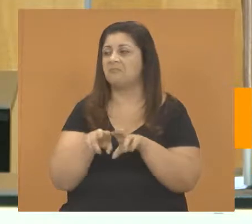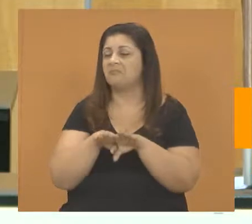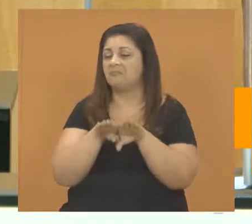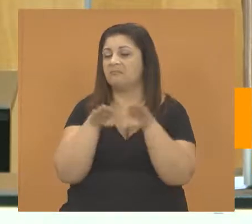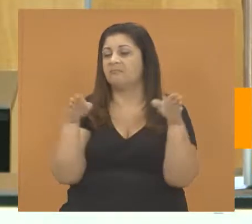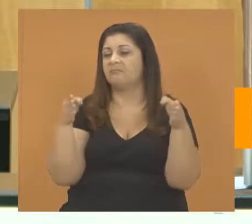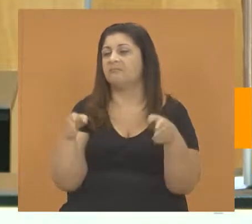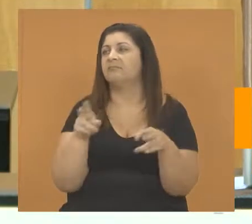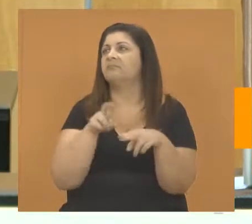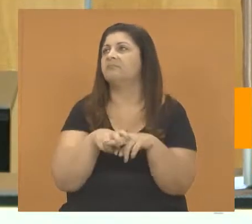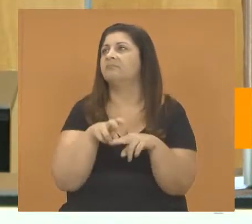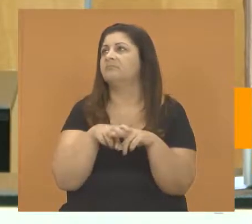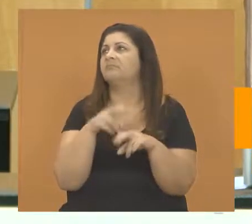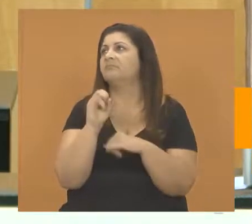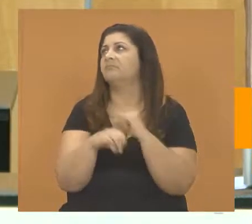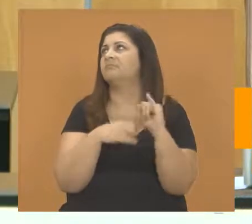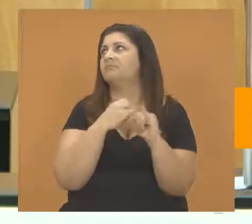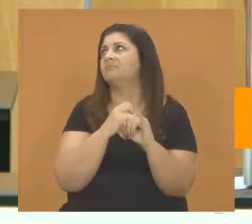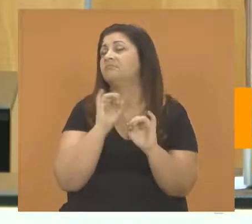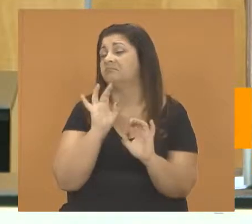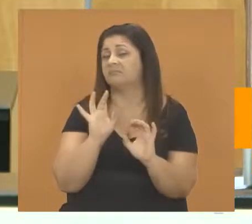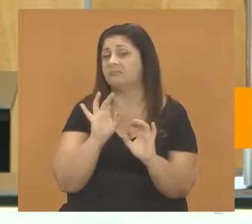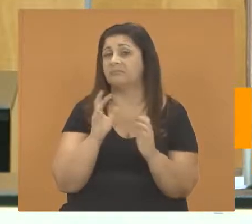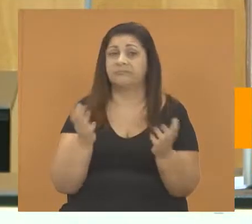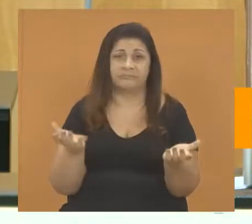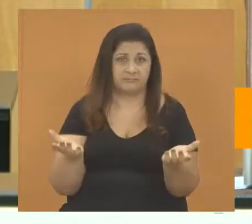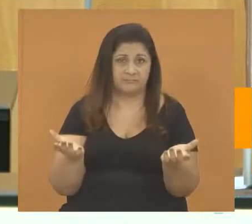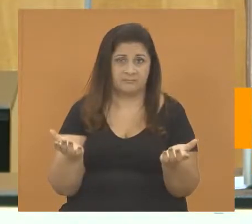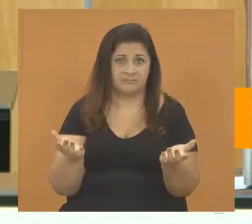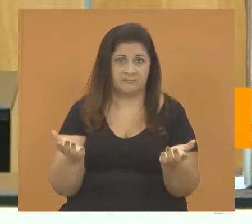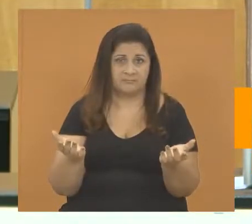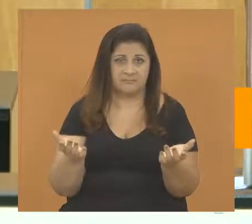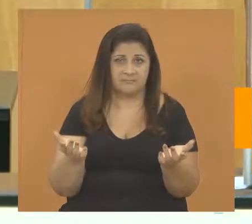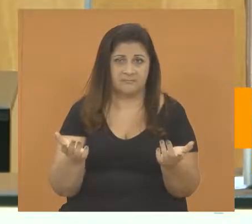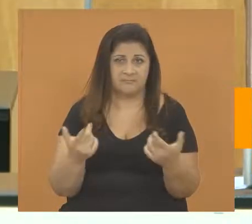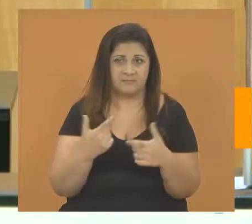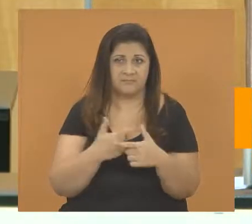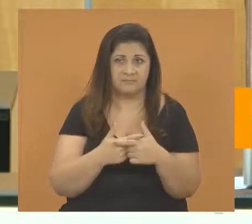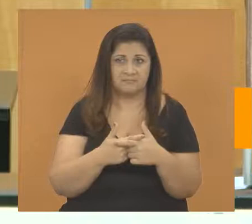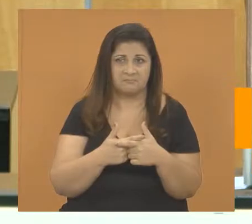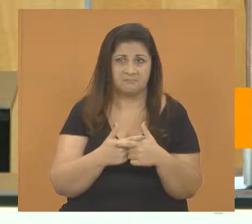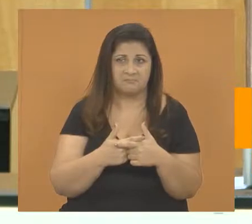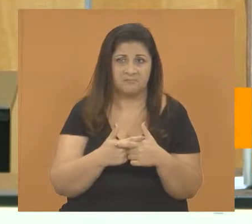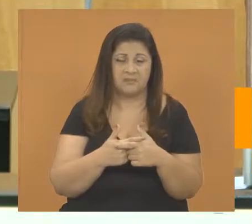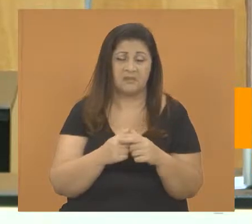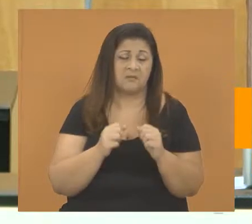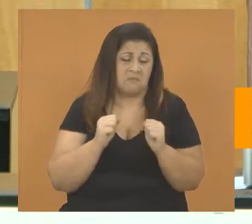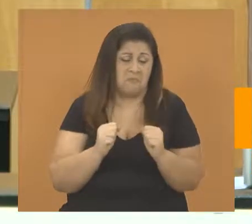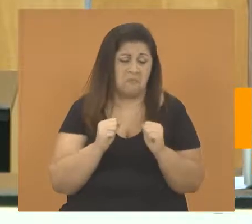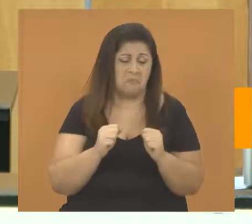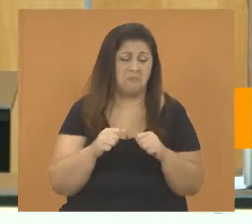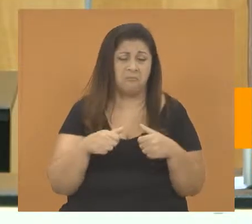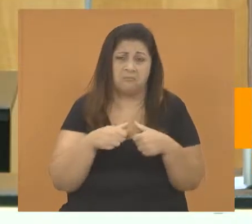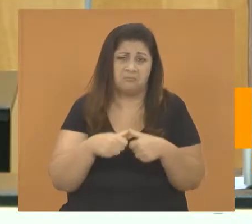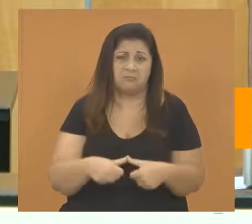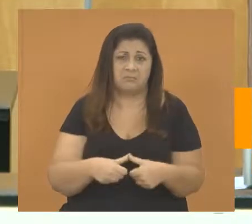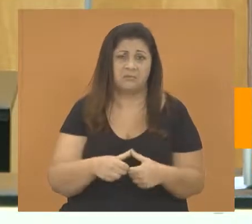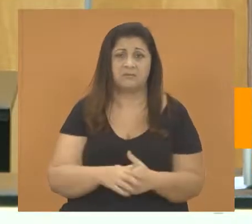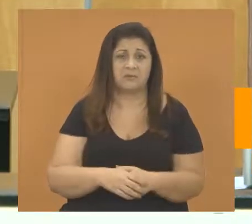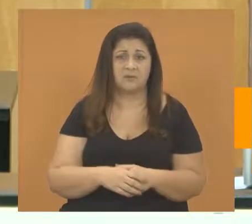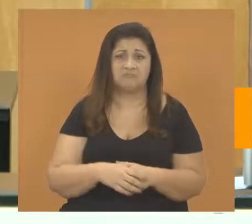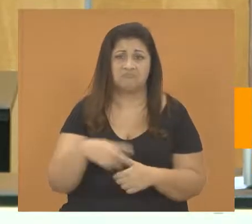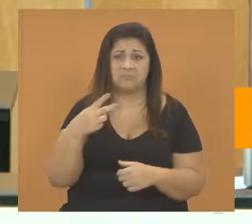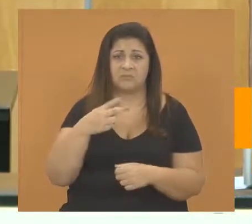na internet o dia inteiro por conta da perseguição eu tinha ficado nesses